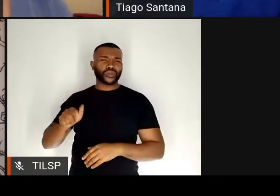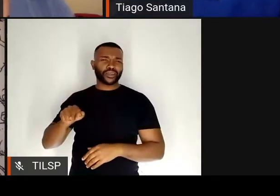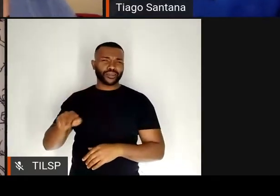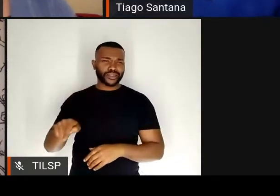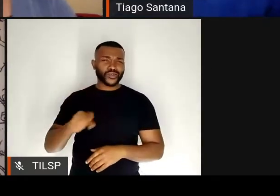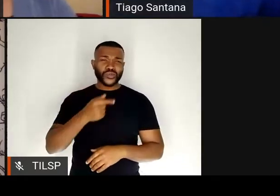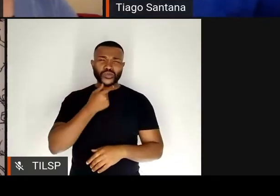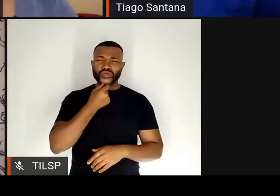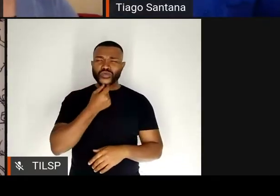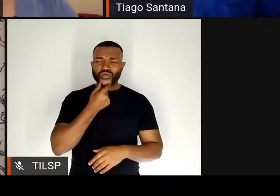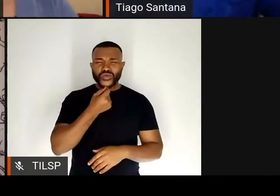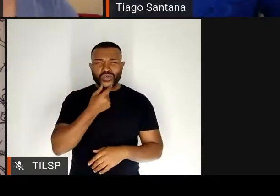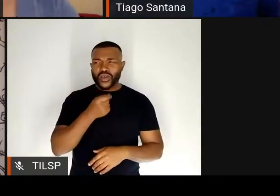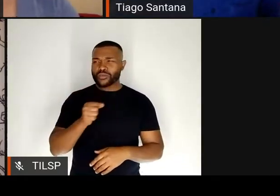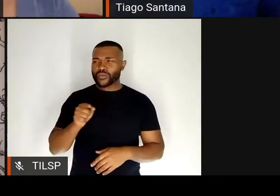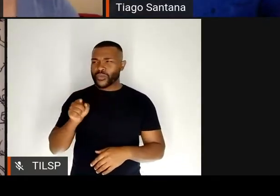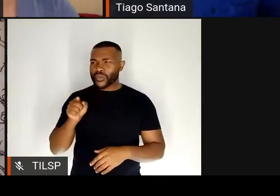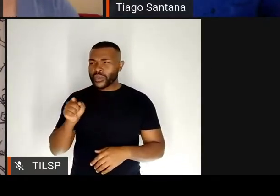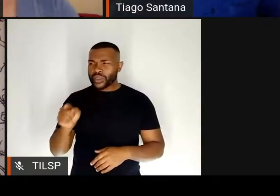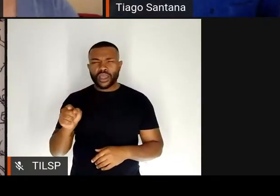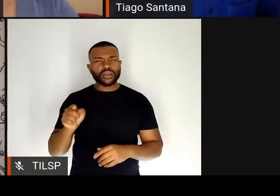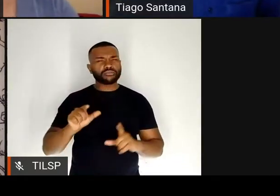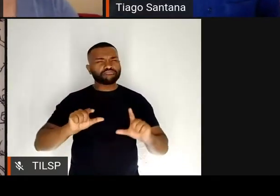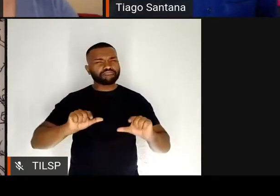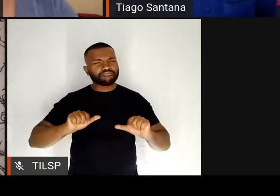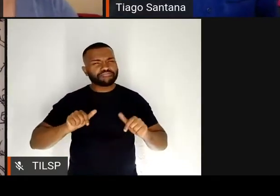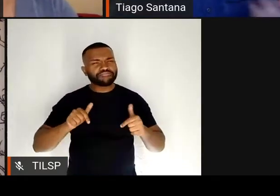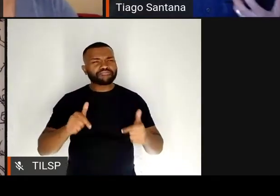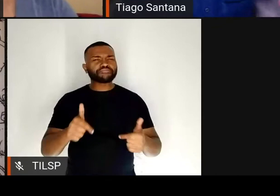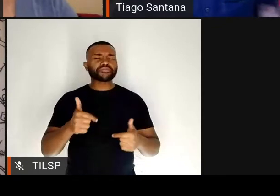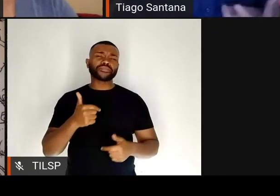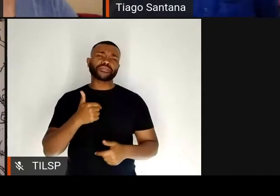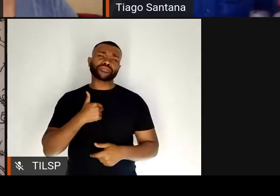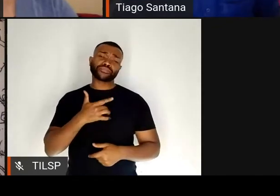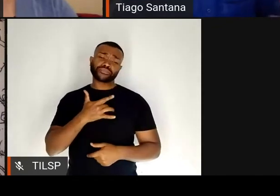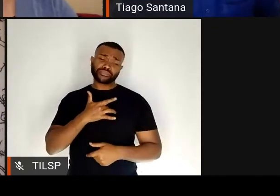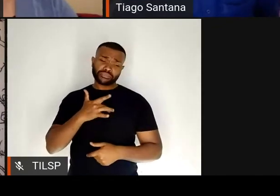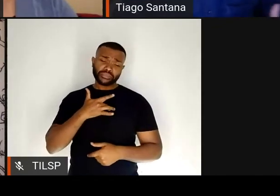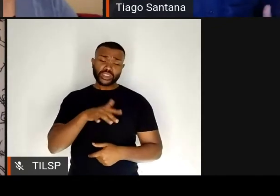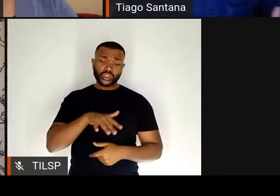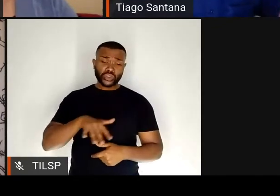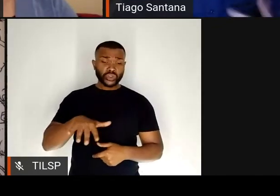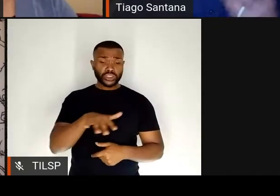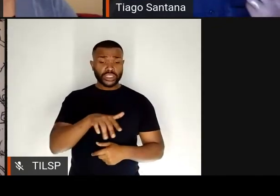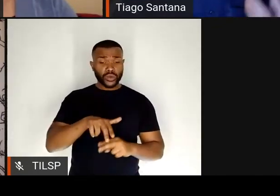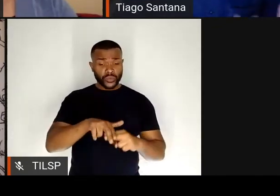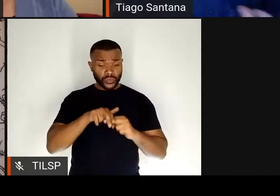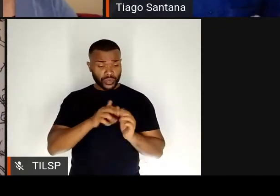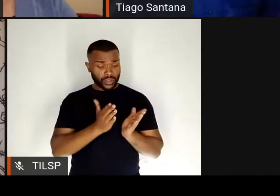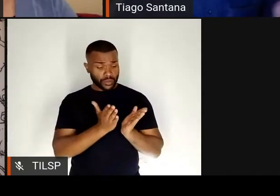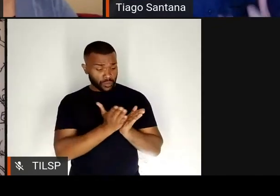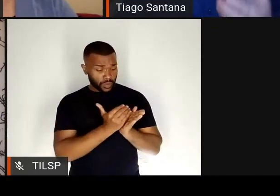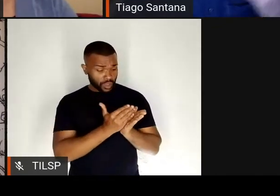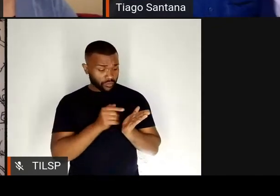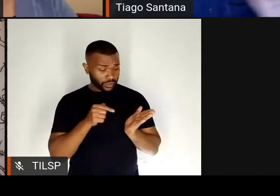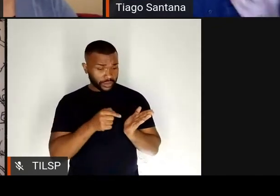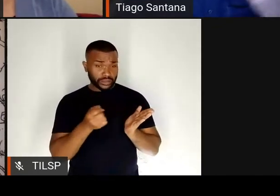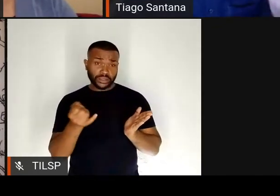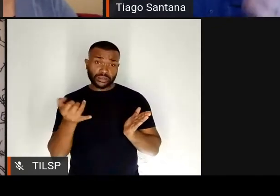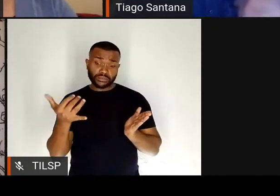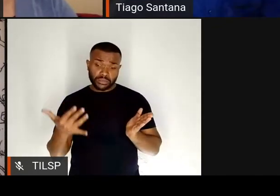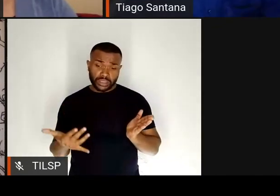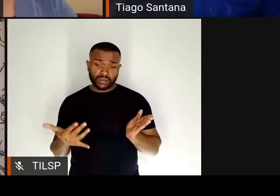que deixou aí um legado, e eu fico com pena das gerações, eu acho que esse livro traz um pouco isso, dessas gerações como a minha, não ter